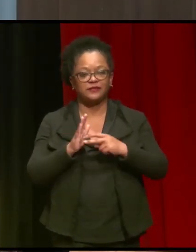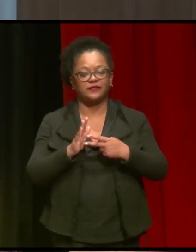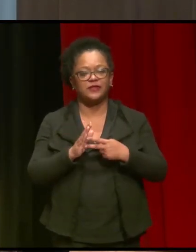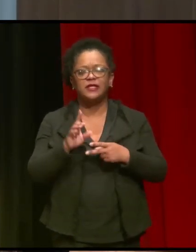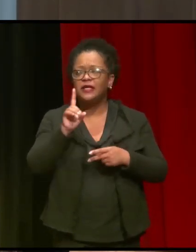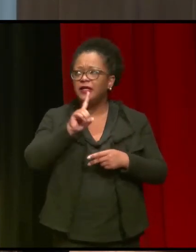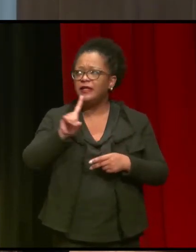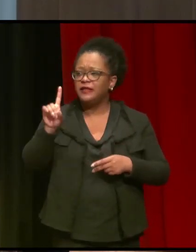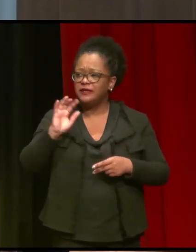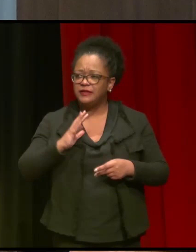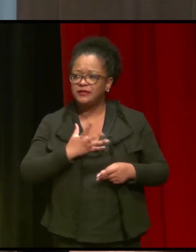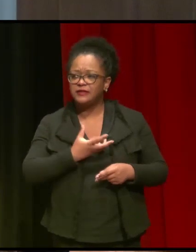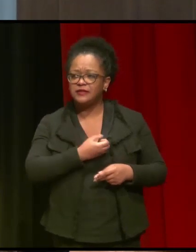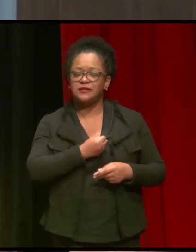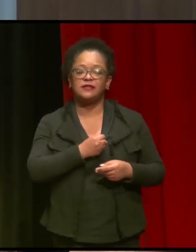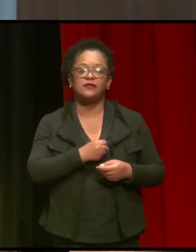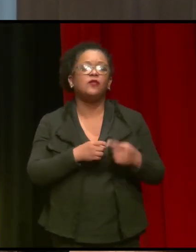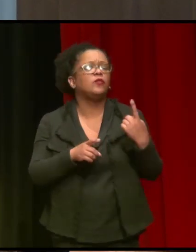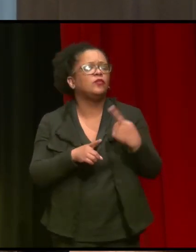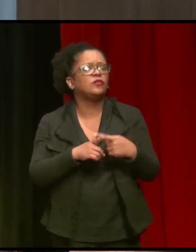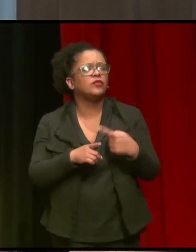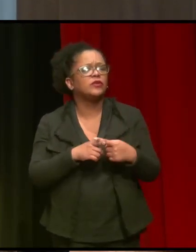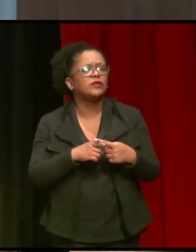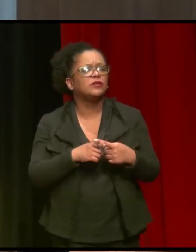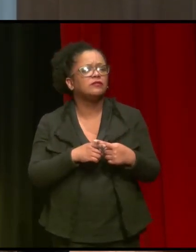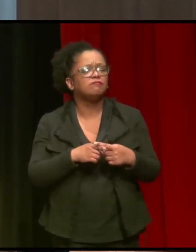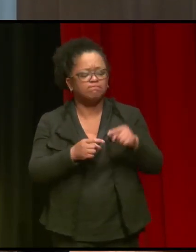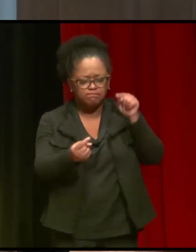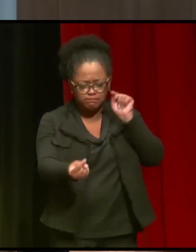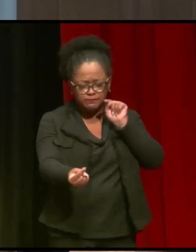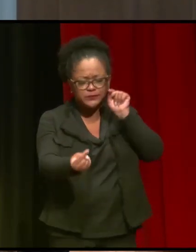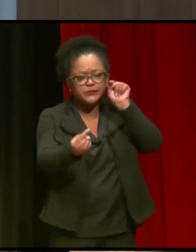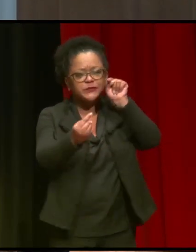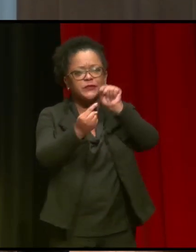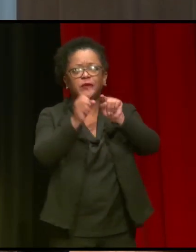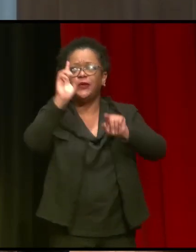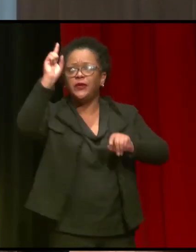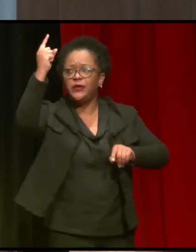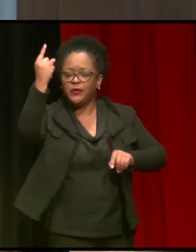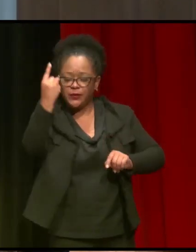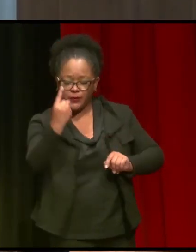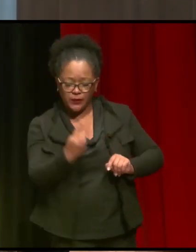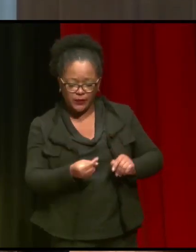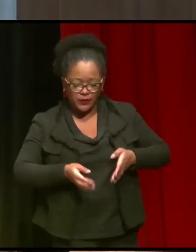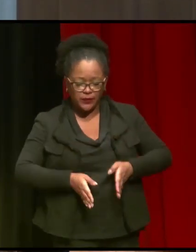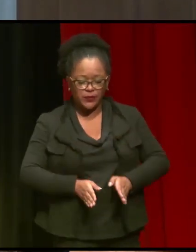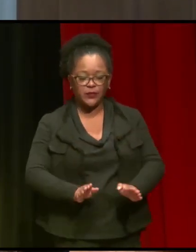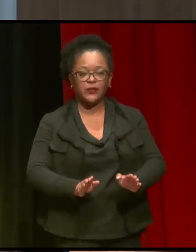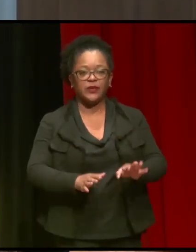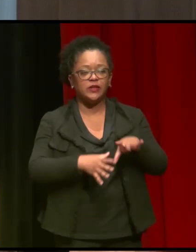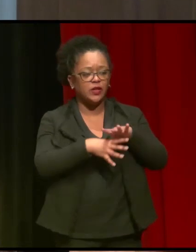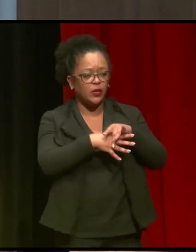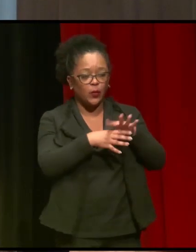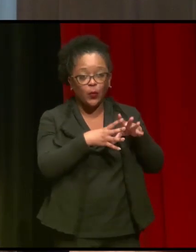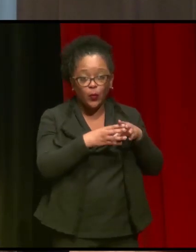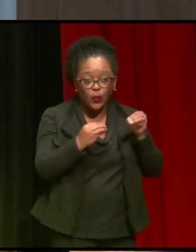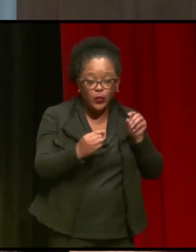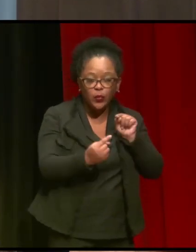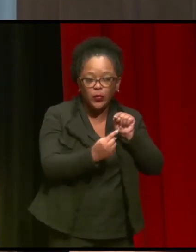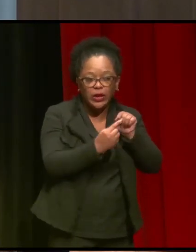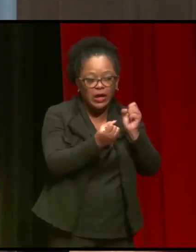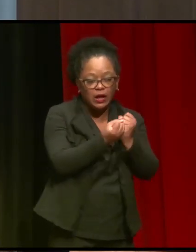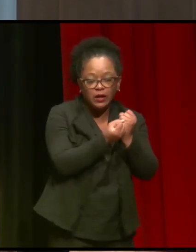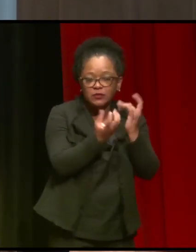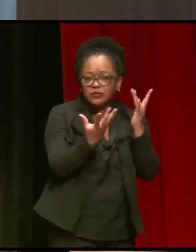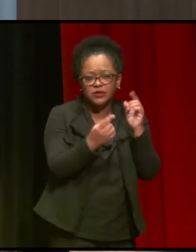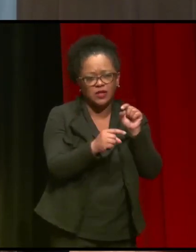que Jesus fez isso? Porque é para isso que Ele veio. Ele veio para salvar. Ele não veio necessariamente para curar. Por isso que muitas vezes